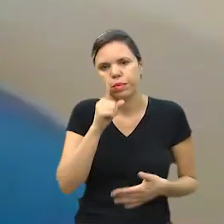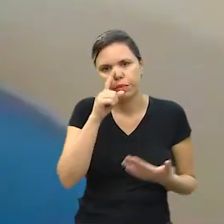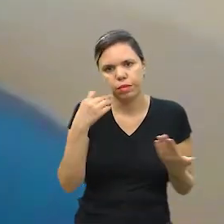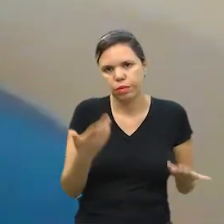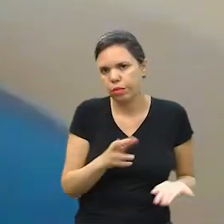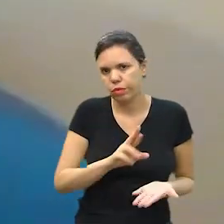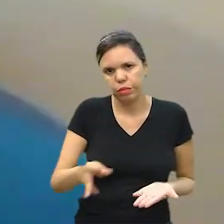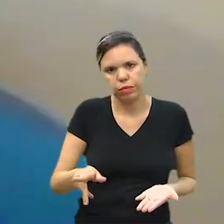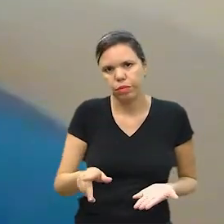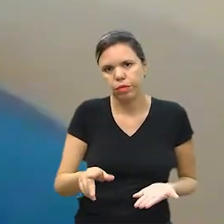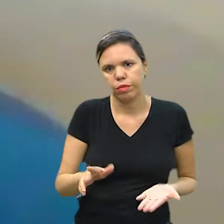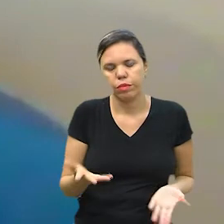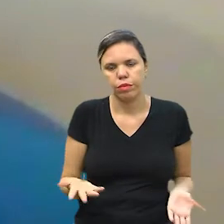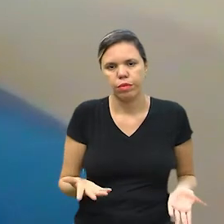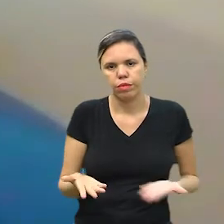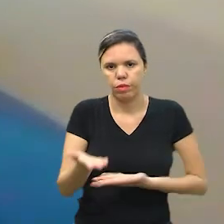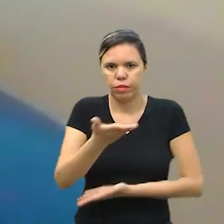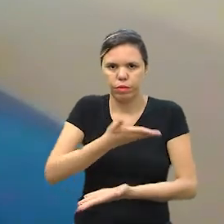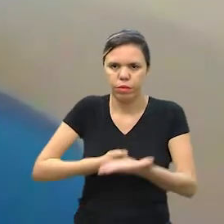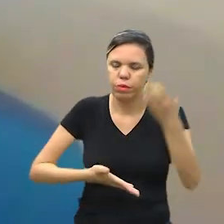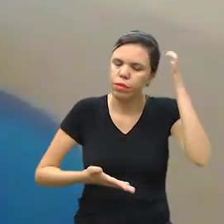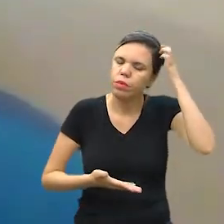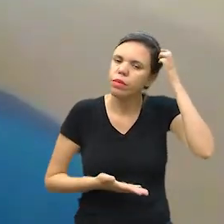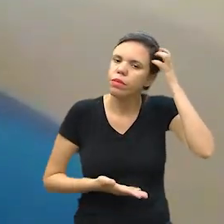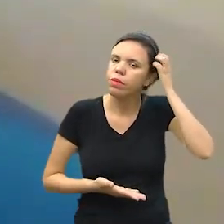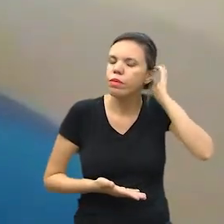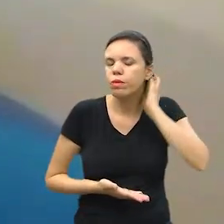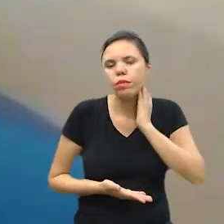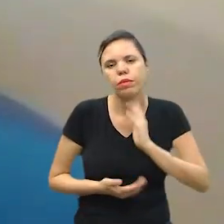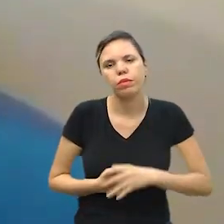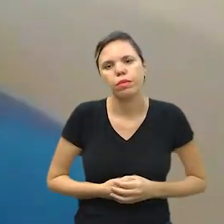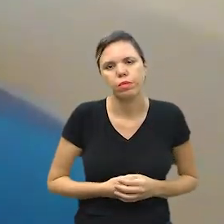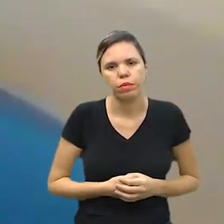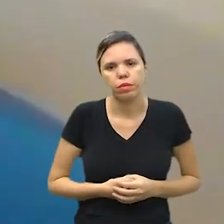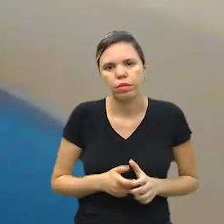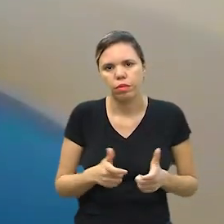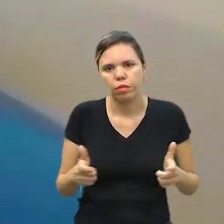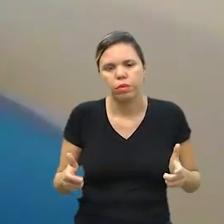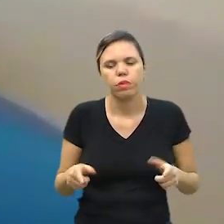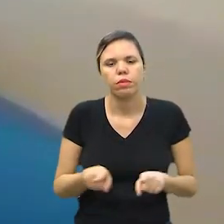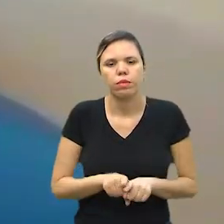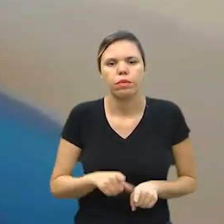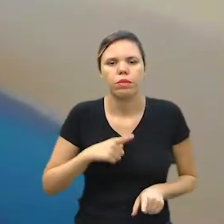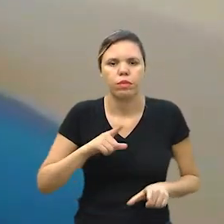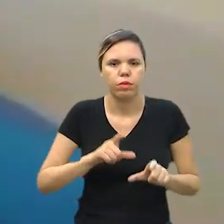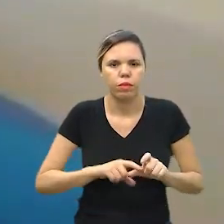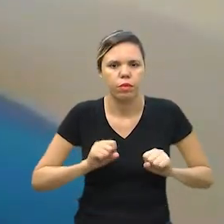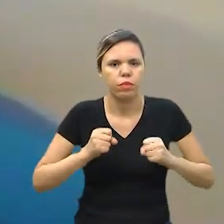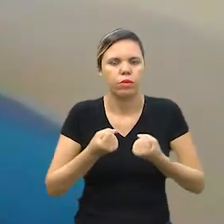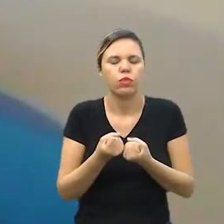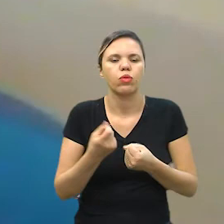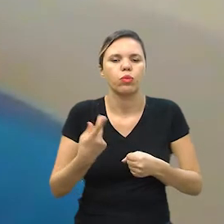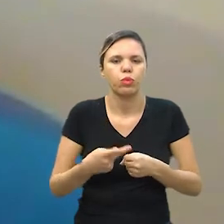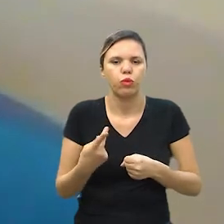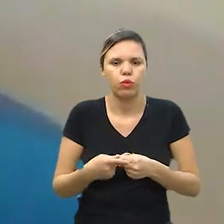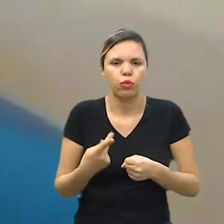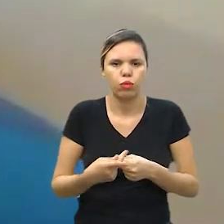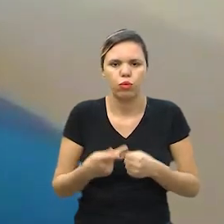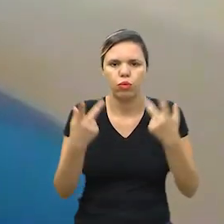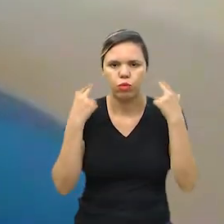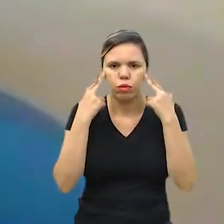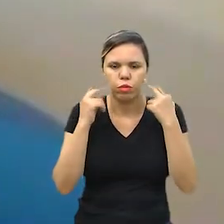sério risco de não entender as relações do ecossistema. Então, a agroecologia, que defende, né, o produto